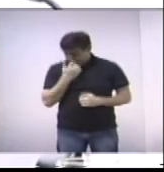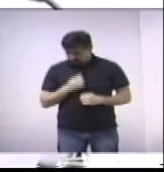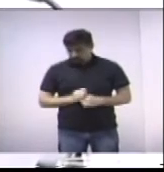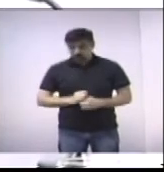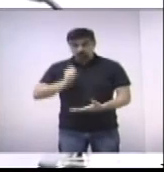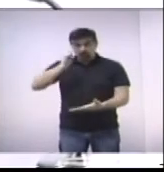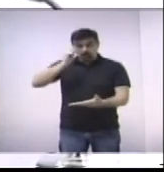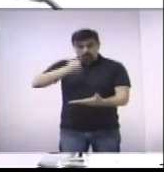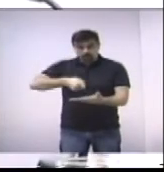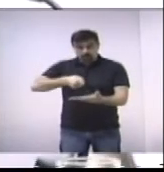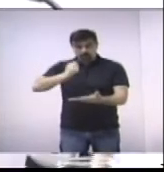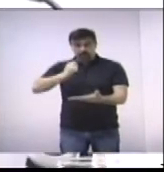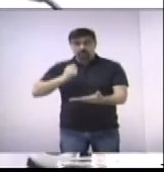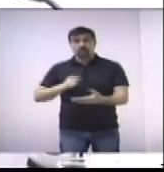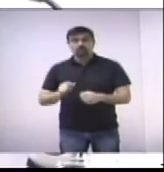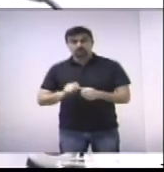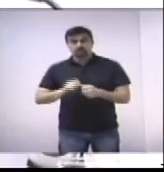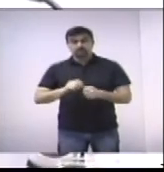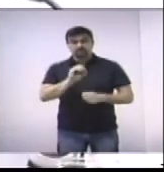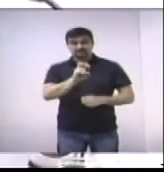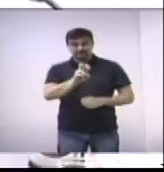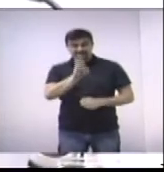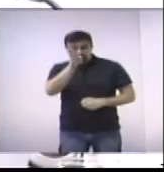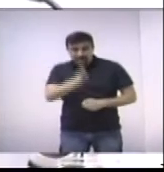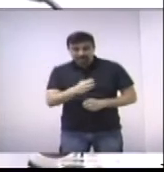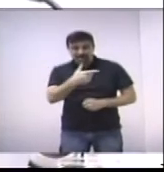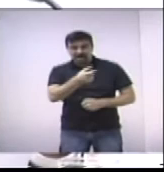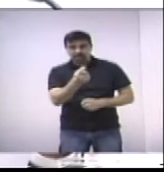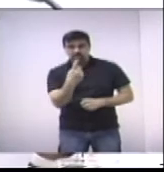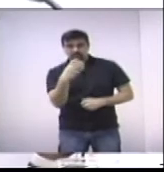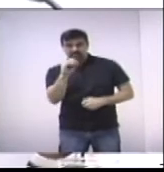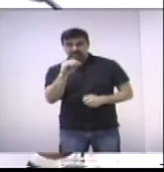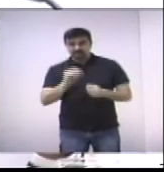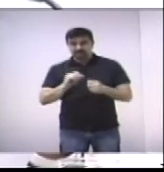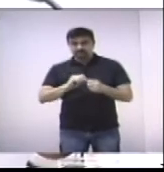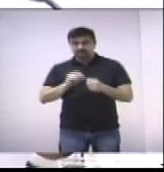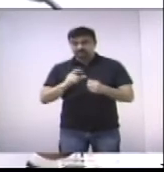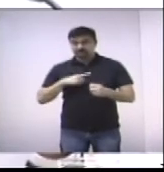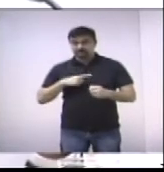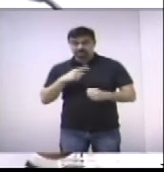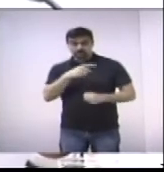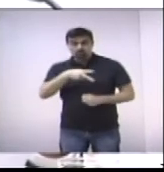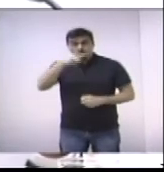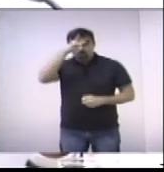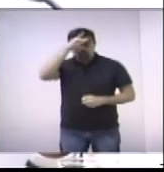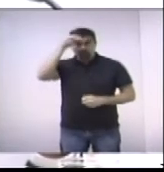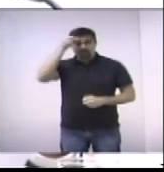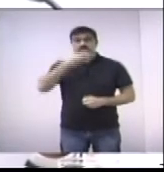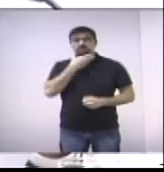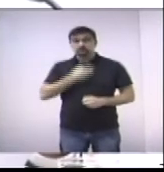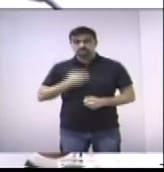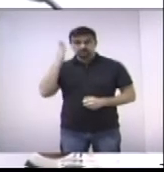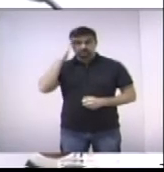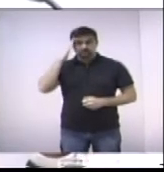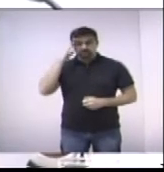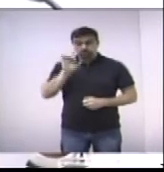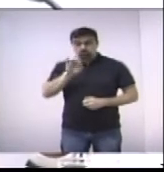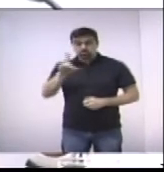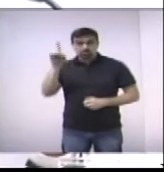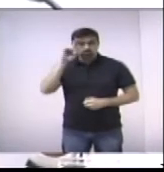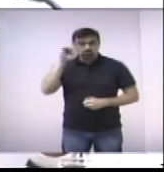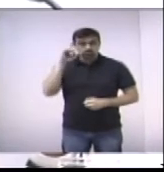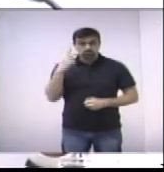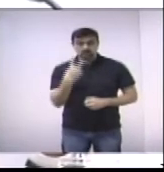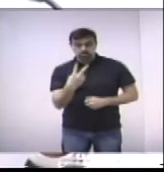O pregão oriundo do edital número 05/2010 foi homologado e ajuiciado pelo prefeito Paulino e José Pavão Júnior somente no